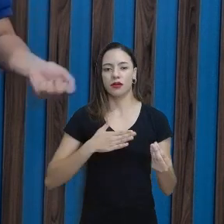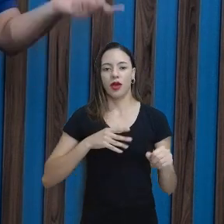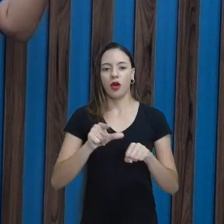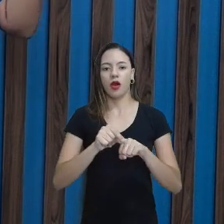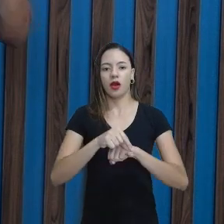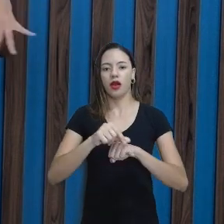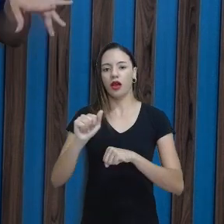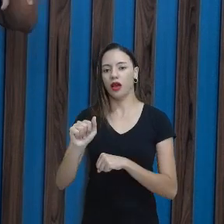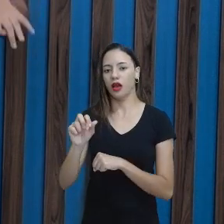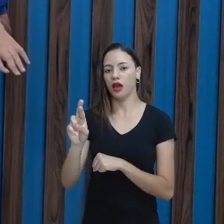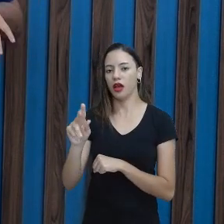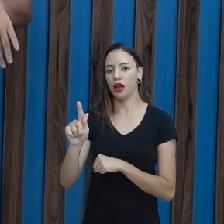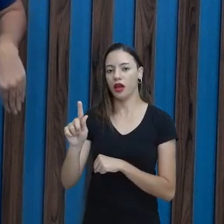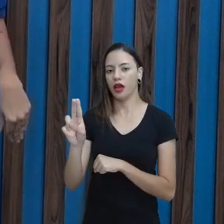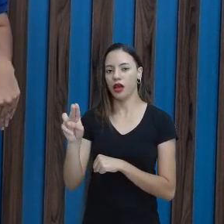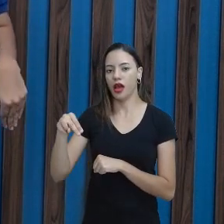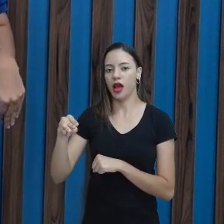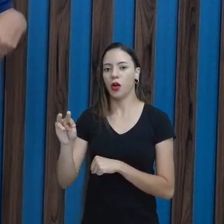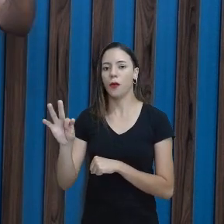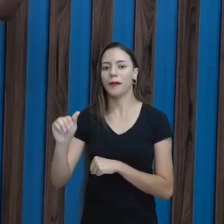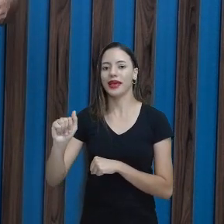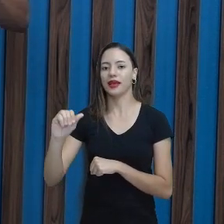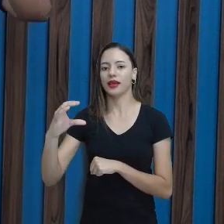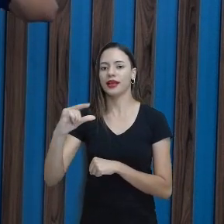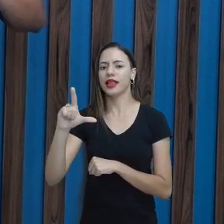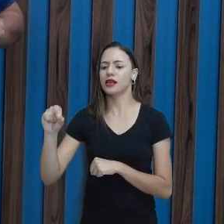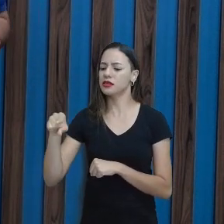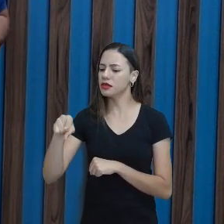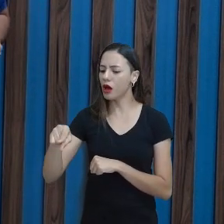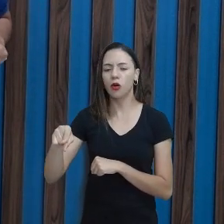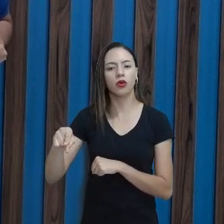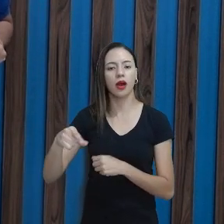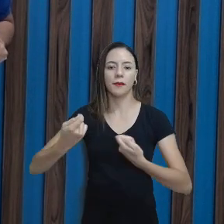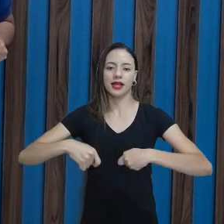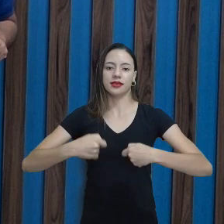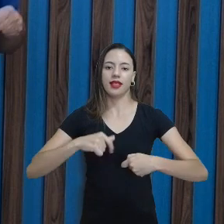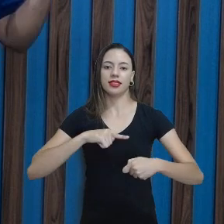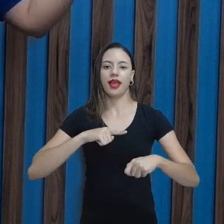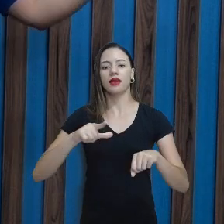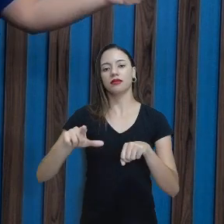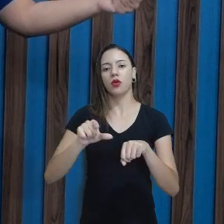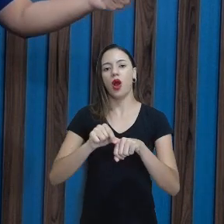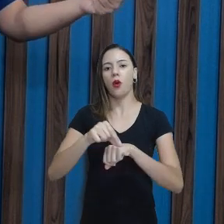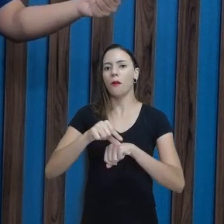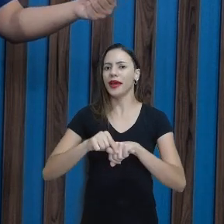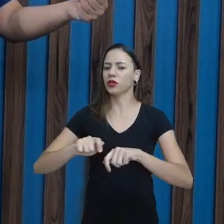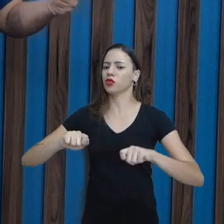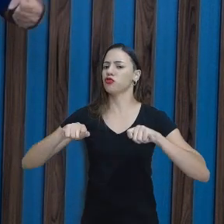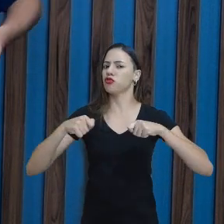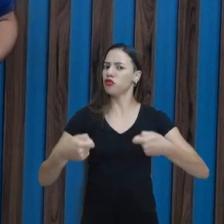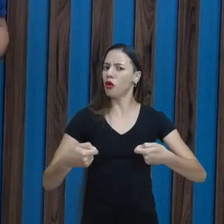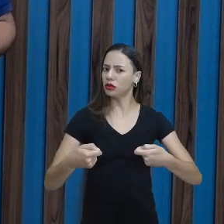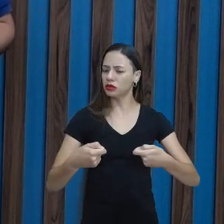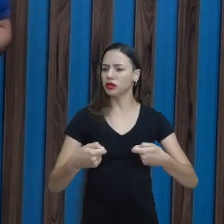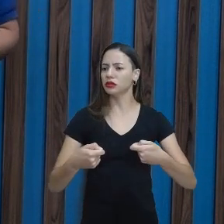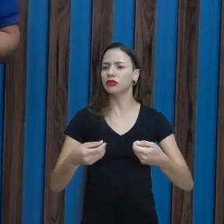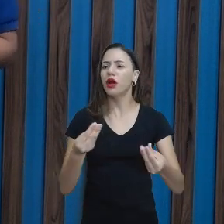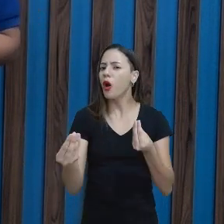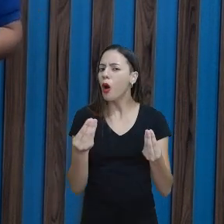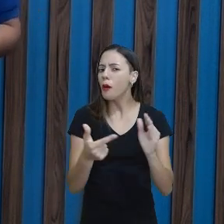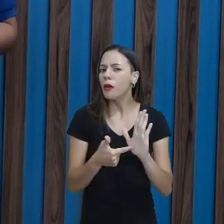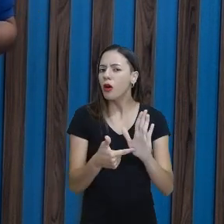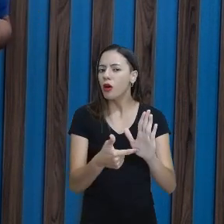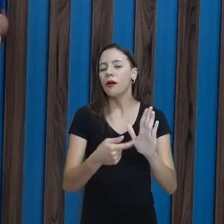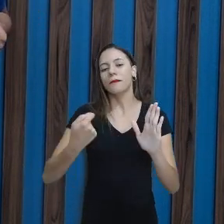que fundamenta a nossa argumentação? Um argumento de autoridade, que vai ser explicitado através de quê?